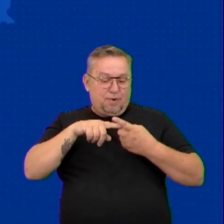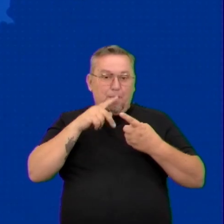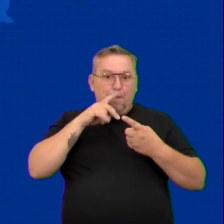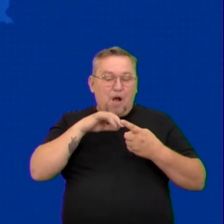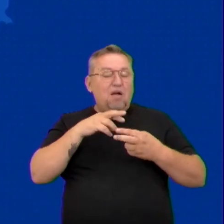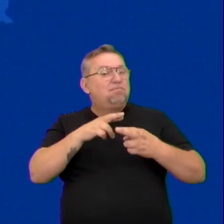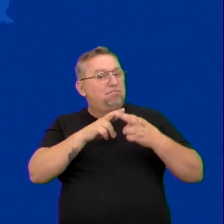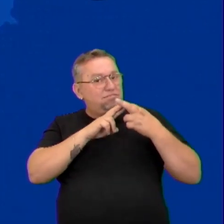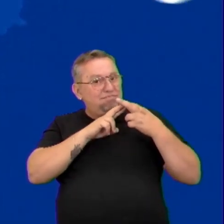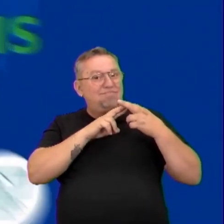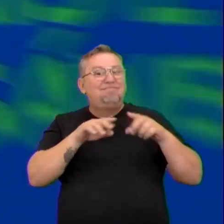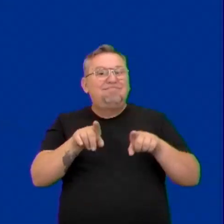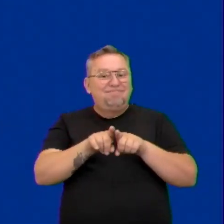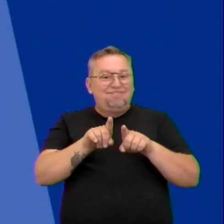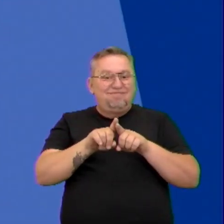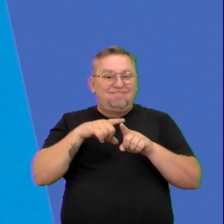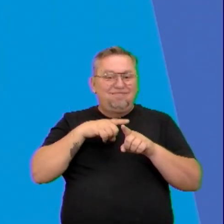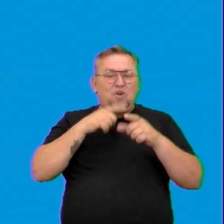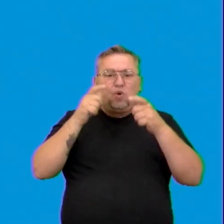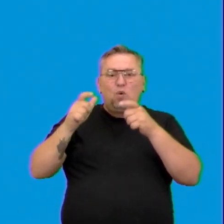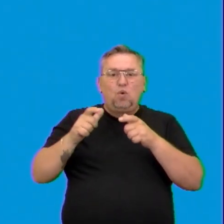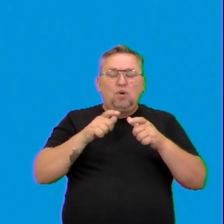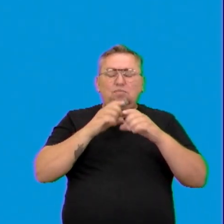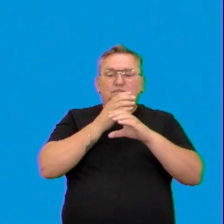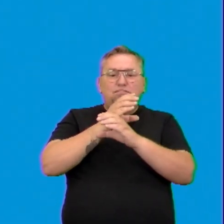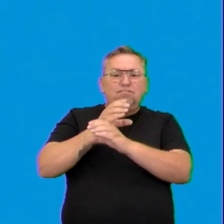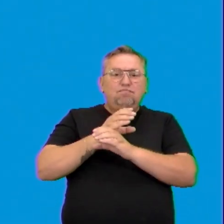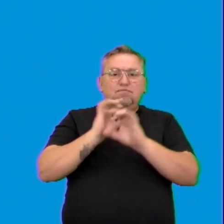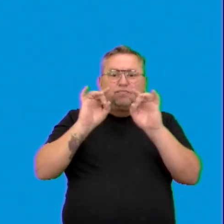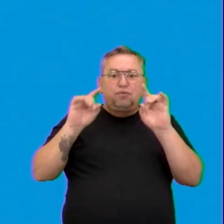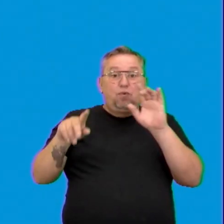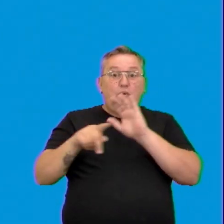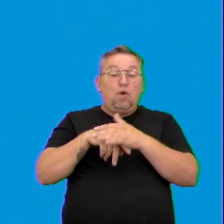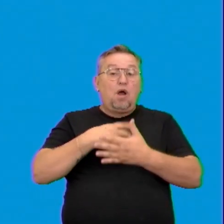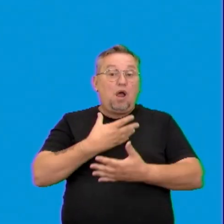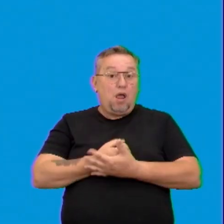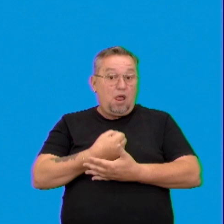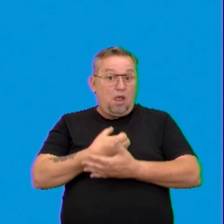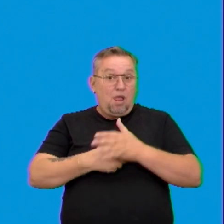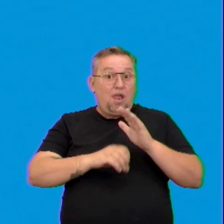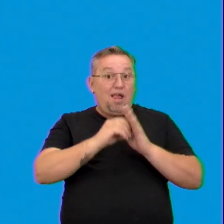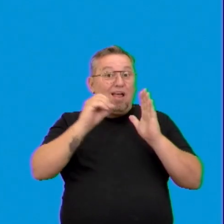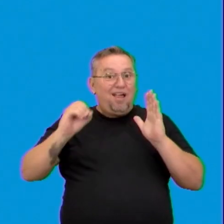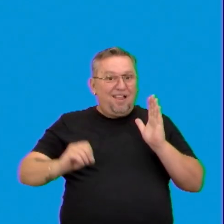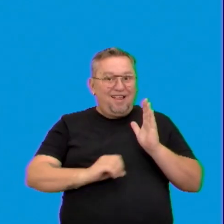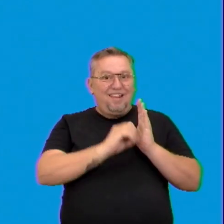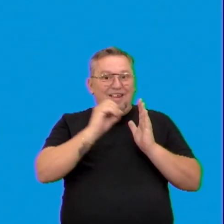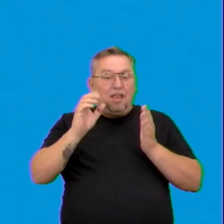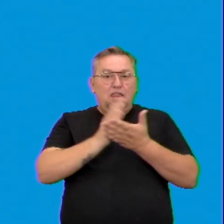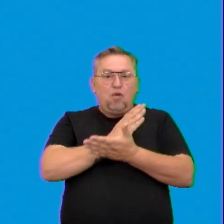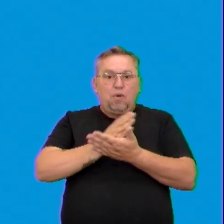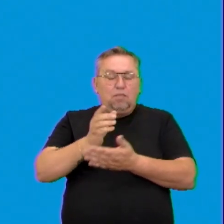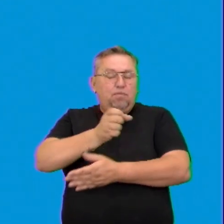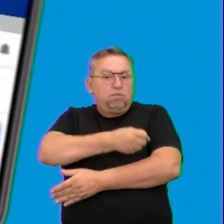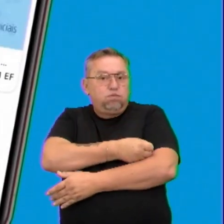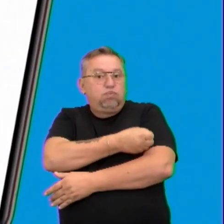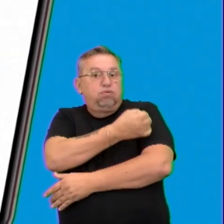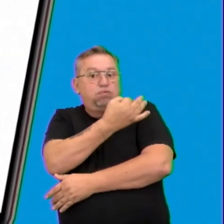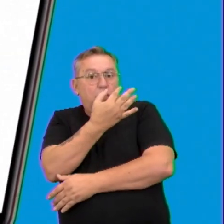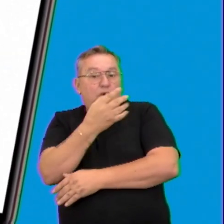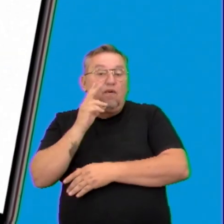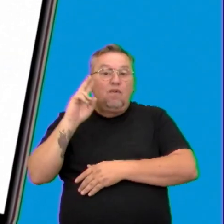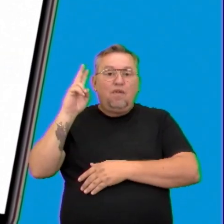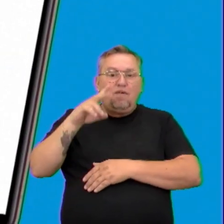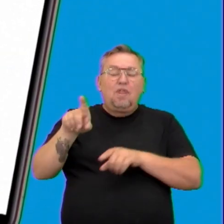e responsáveis. São canais exclusivos no aplicativo do Centro de Mídias, separados por série. Aqui você